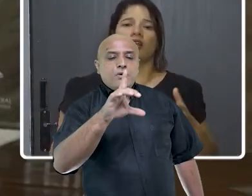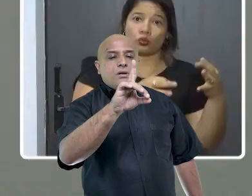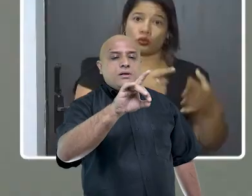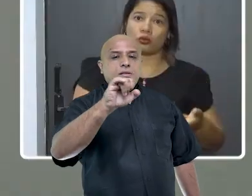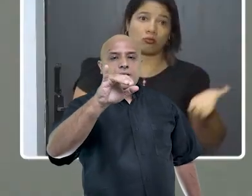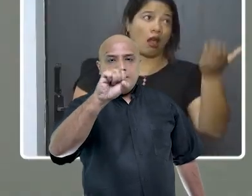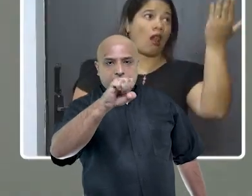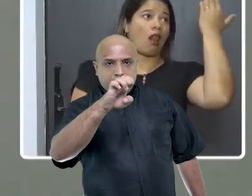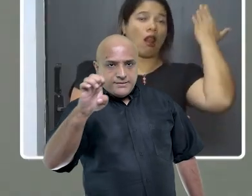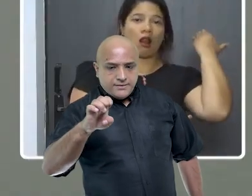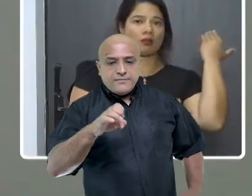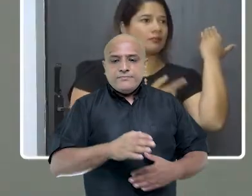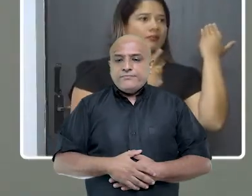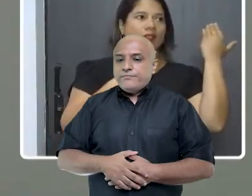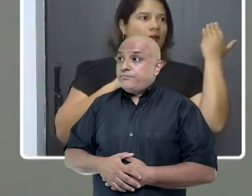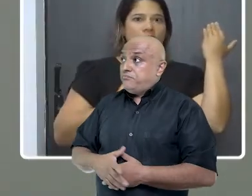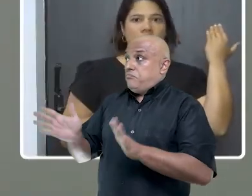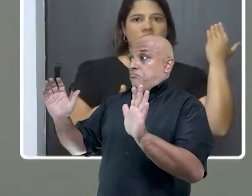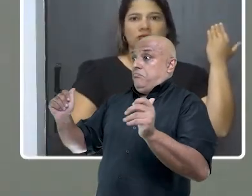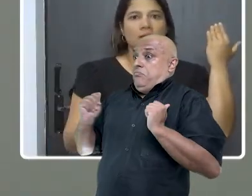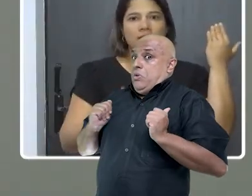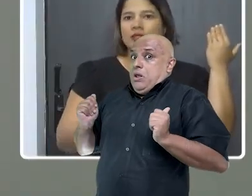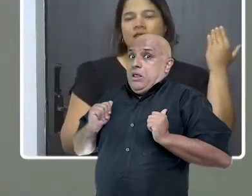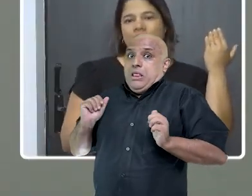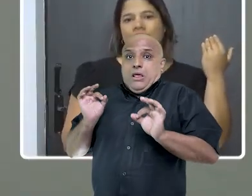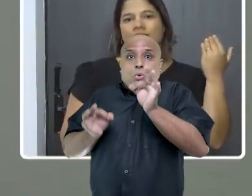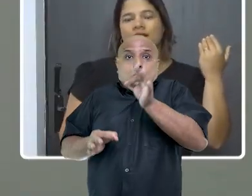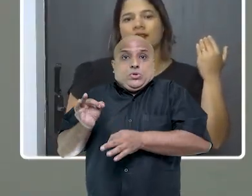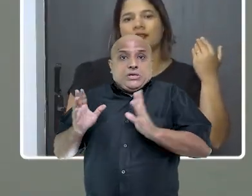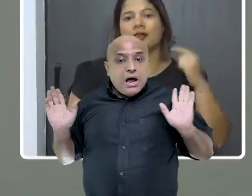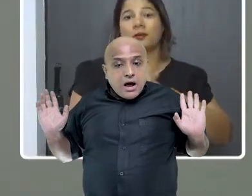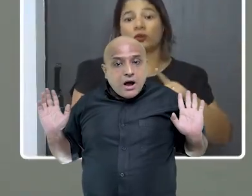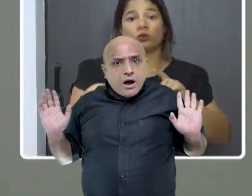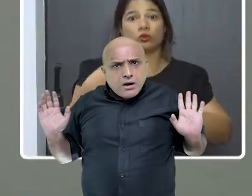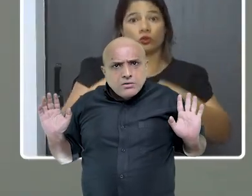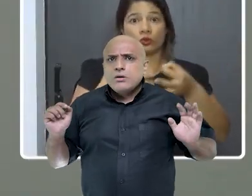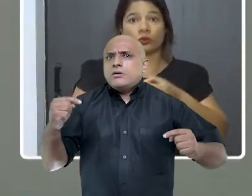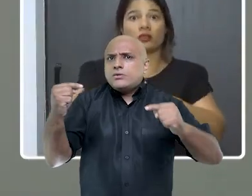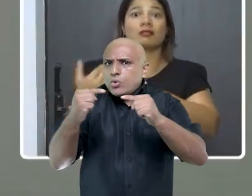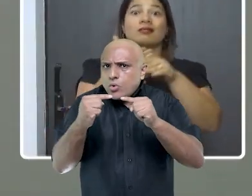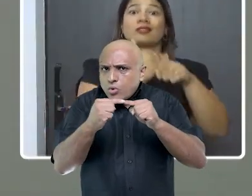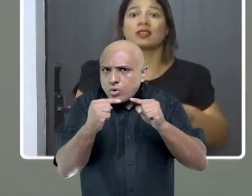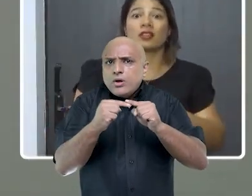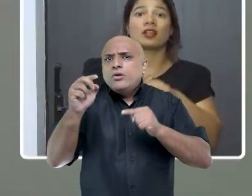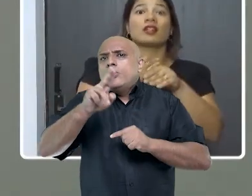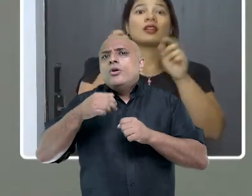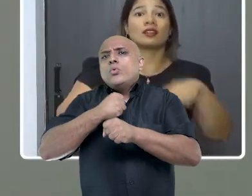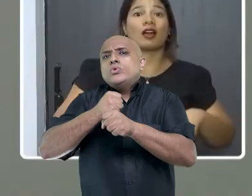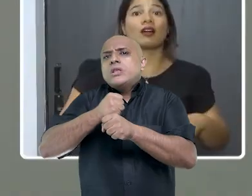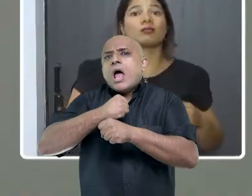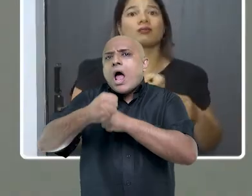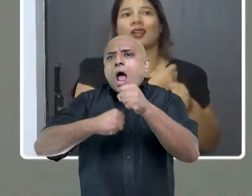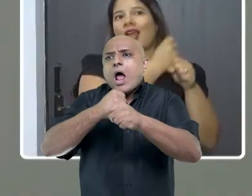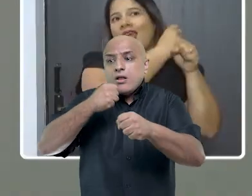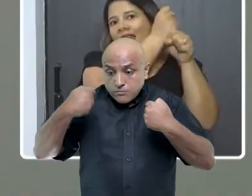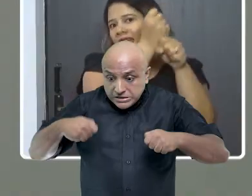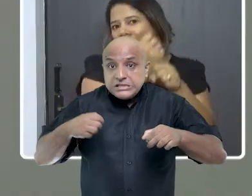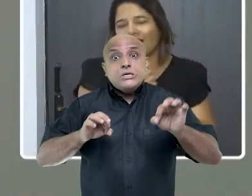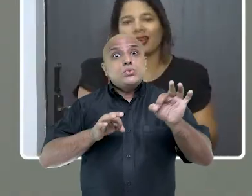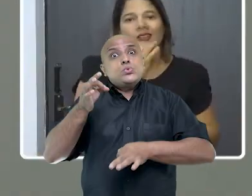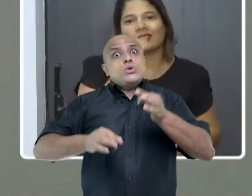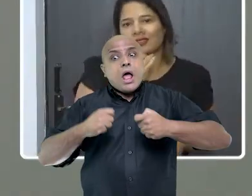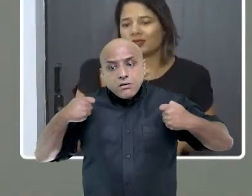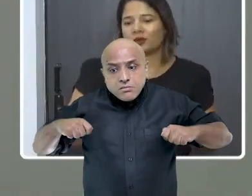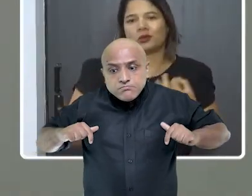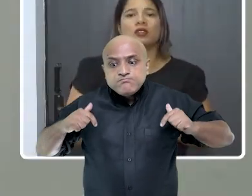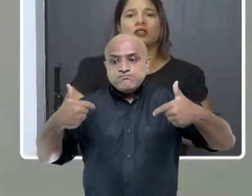Starling. Eu preciso ter um judiciário que seja compatível com os anos que correm. Eu preciso do judiciário que atue de uma